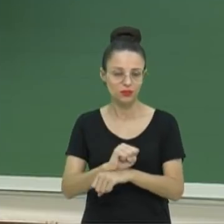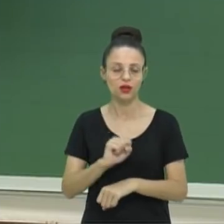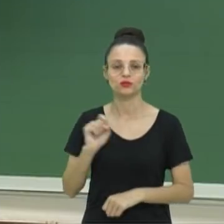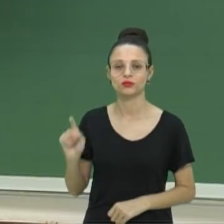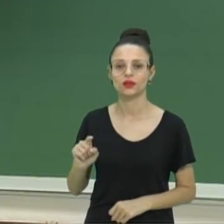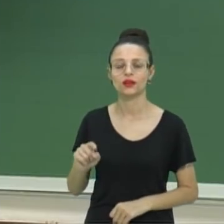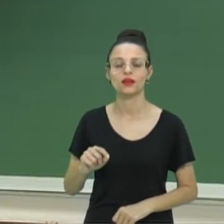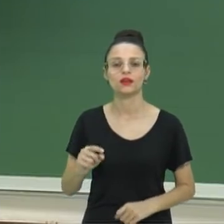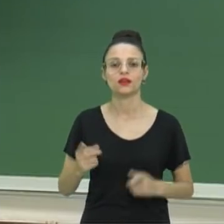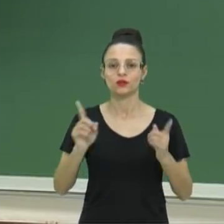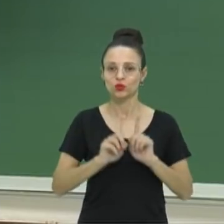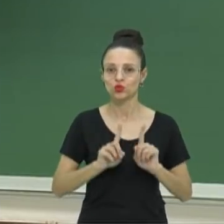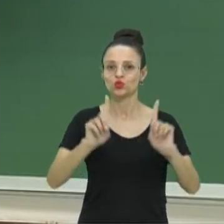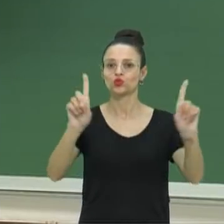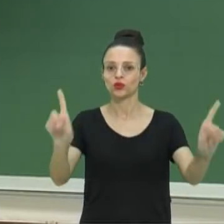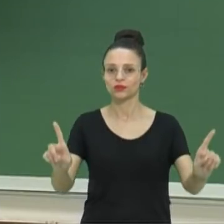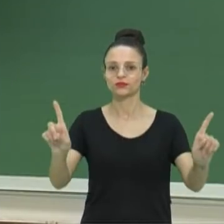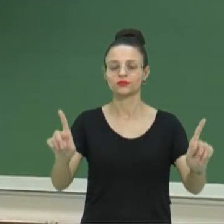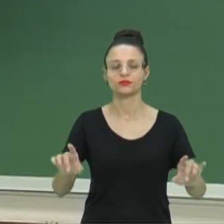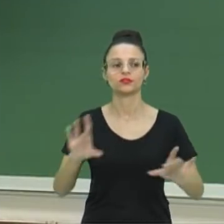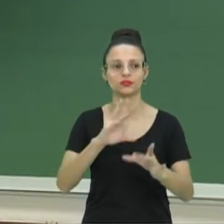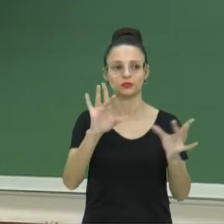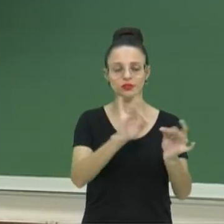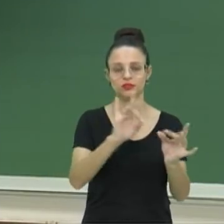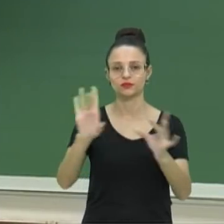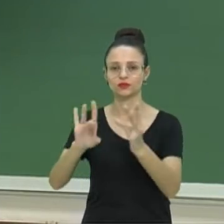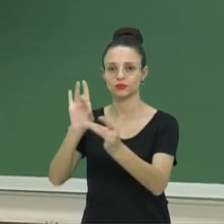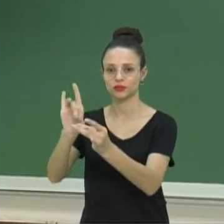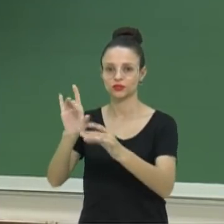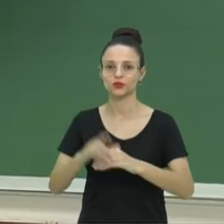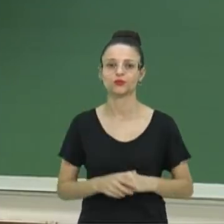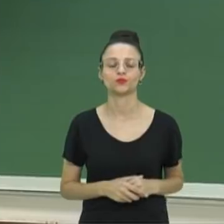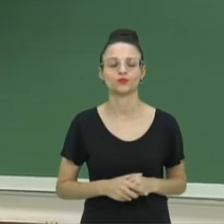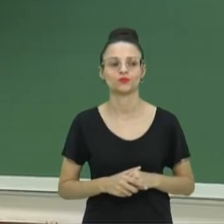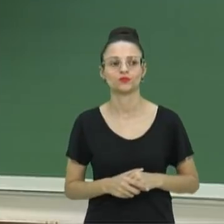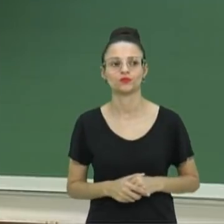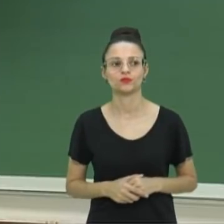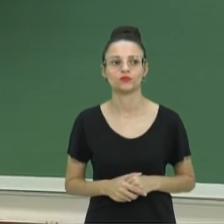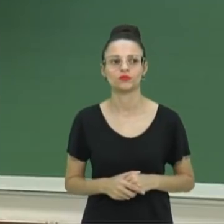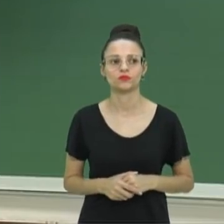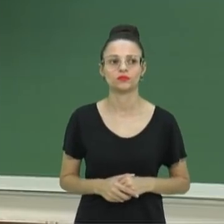pausa, os atletas vão para o seu corner em específico, né? Então, está retratado